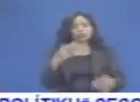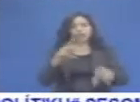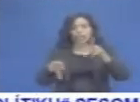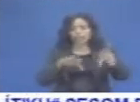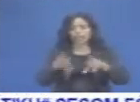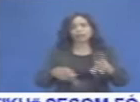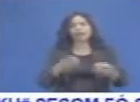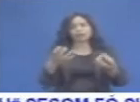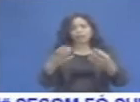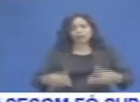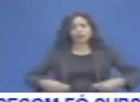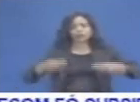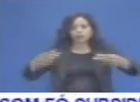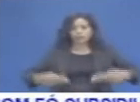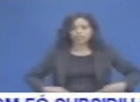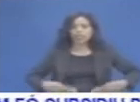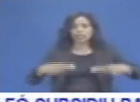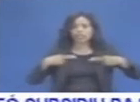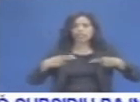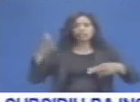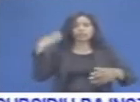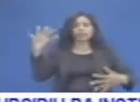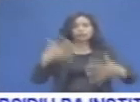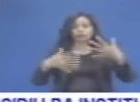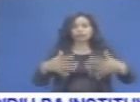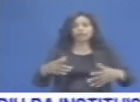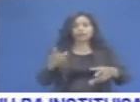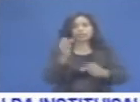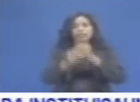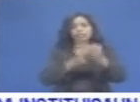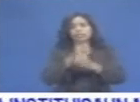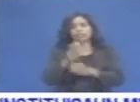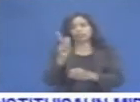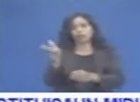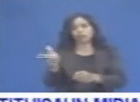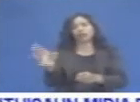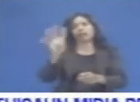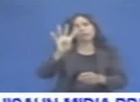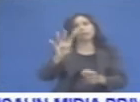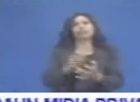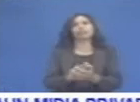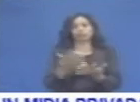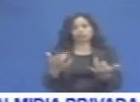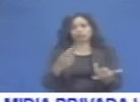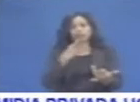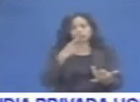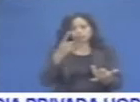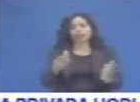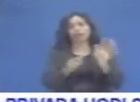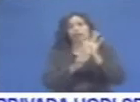funo naro tina ruanuro resinhat. Baseba conclusão refere Brigada Negra